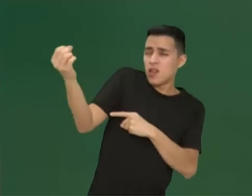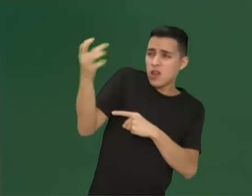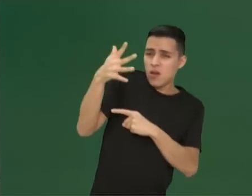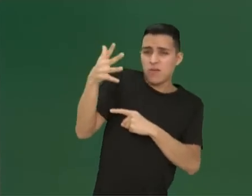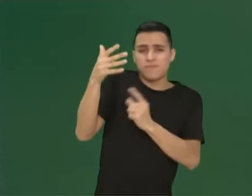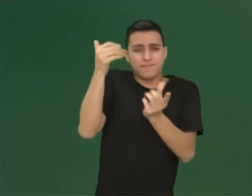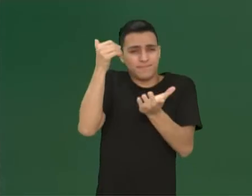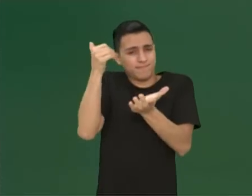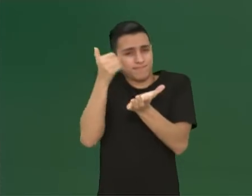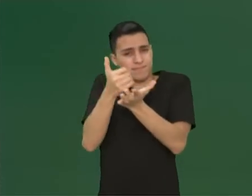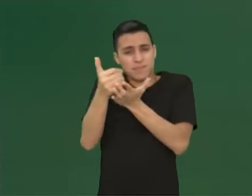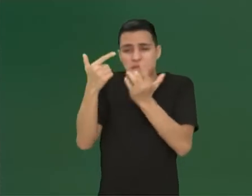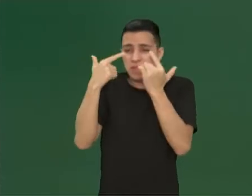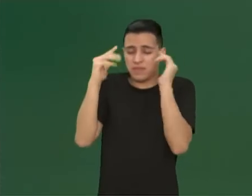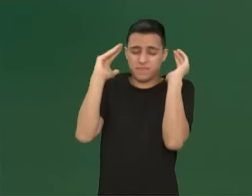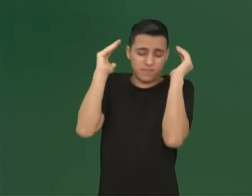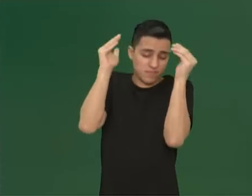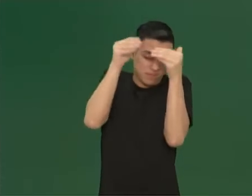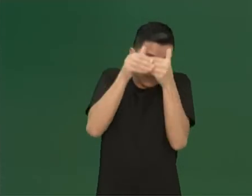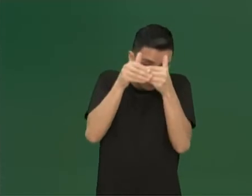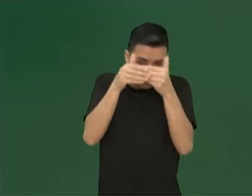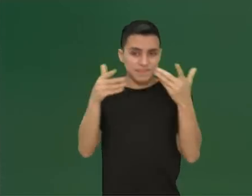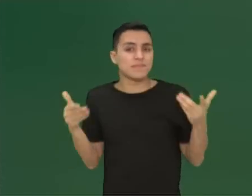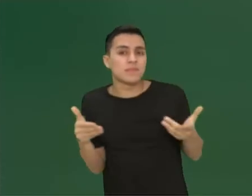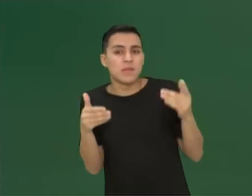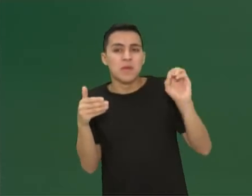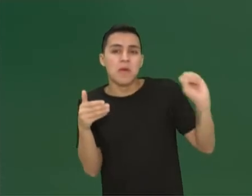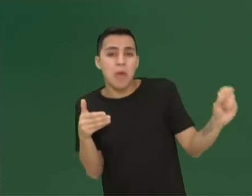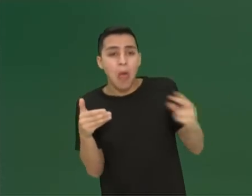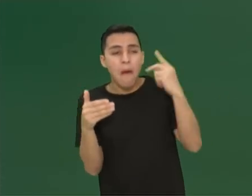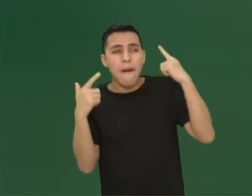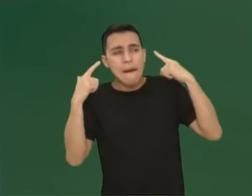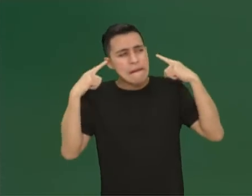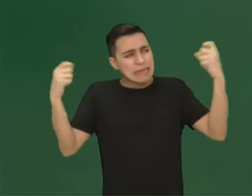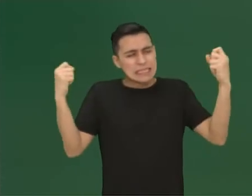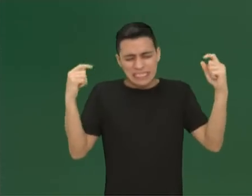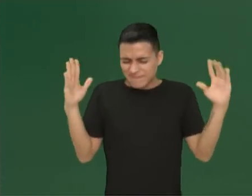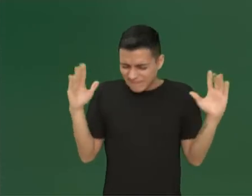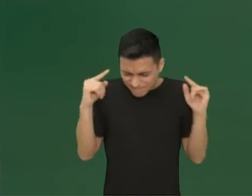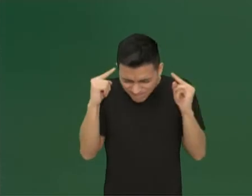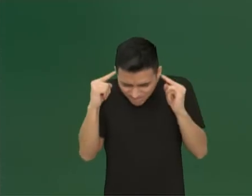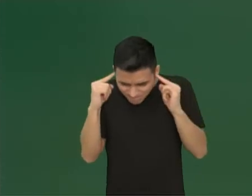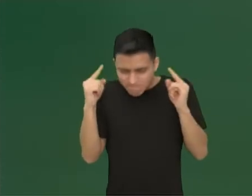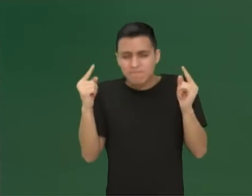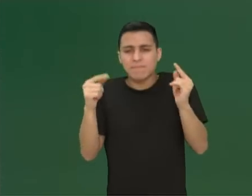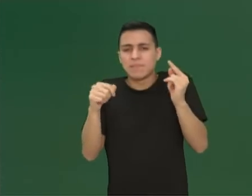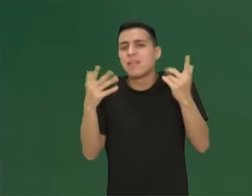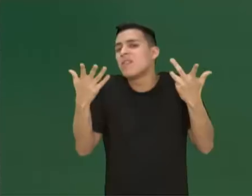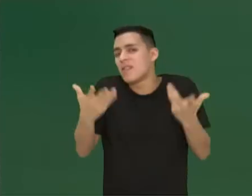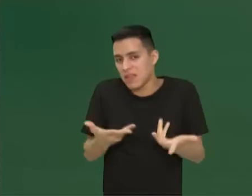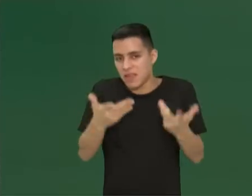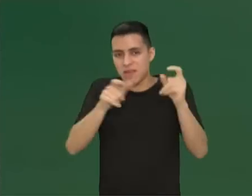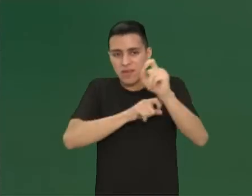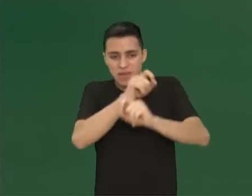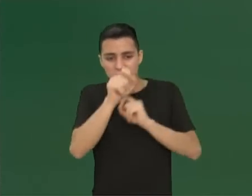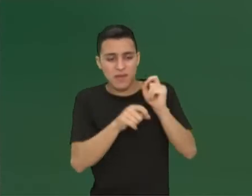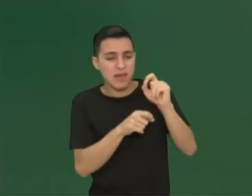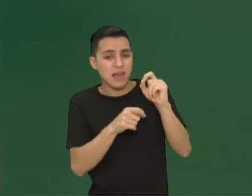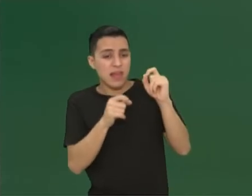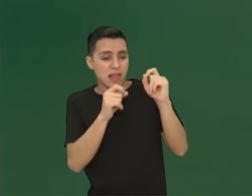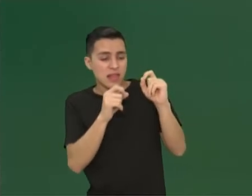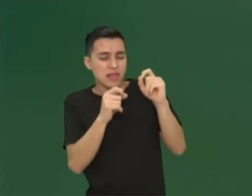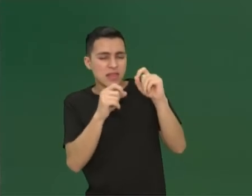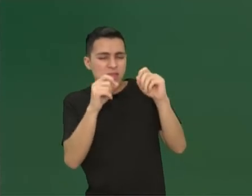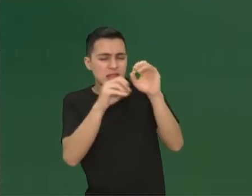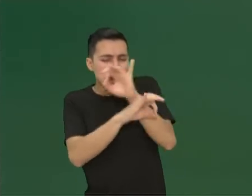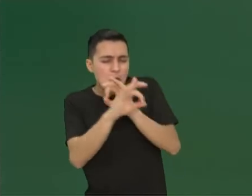você começa a tampar o olho, né? Um ruído muito forte e você tampa o ouvido. Então, os neurônios sensitivos